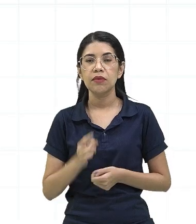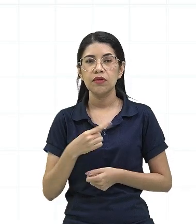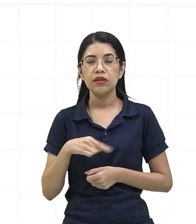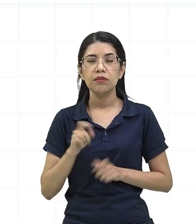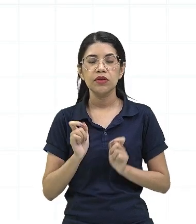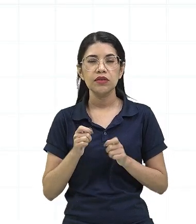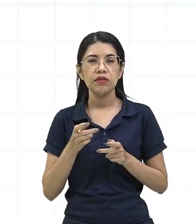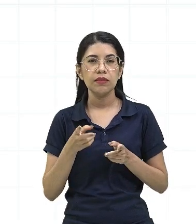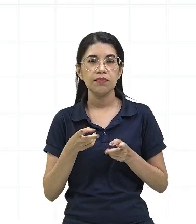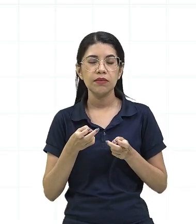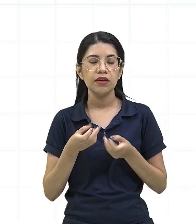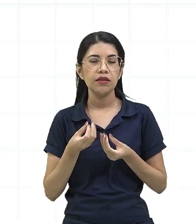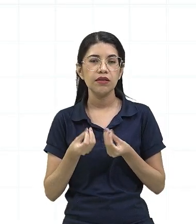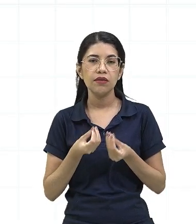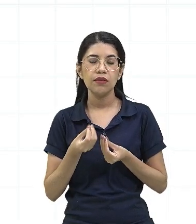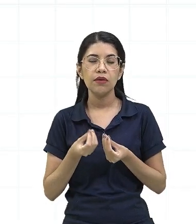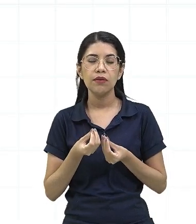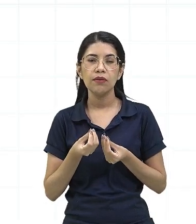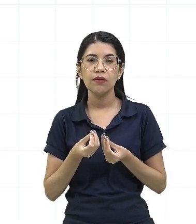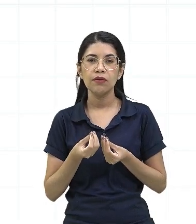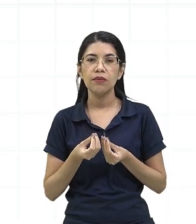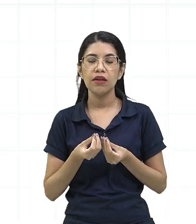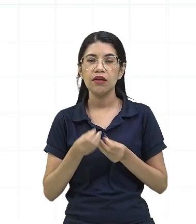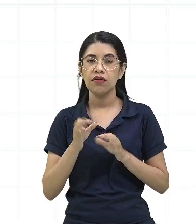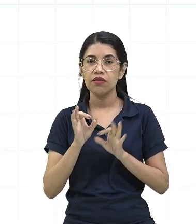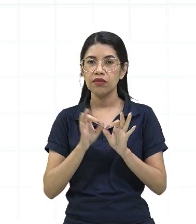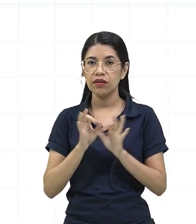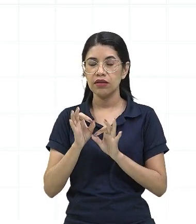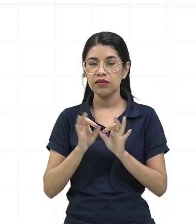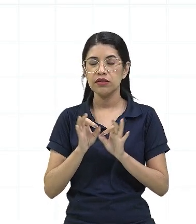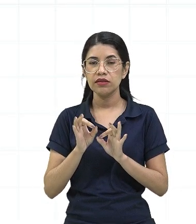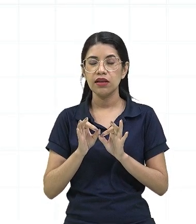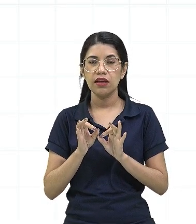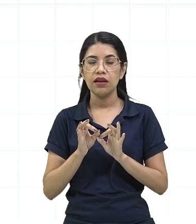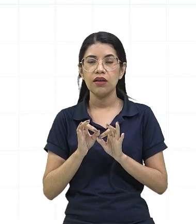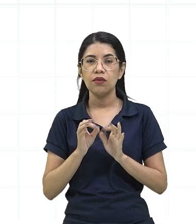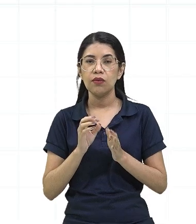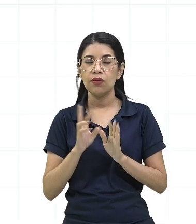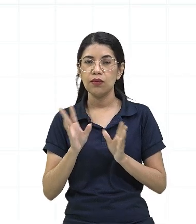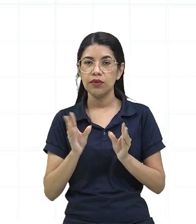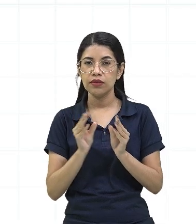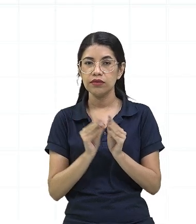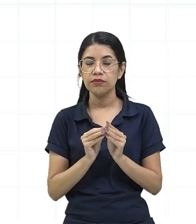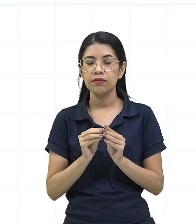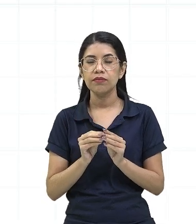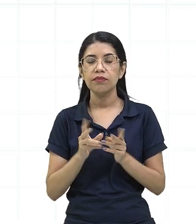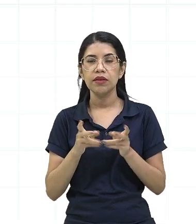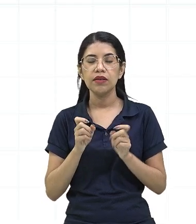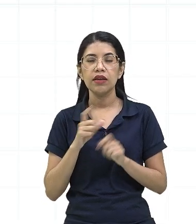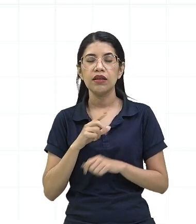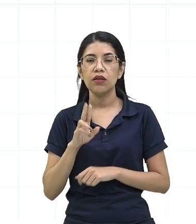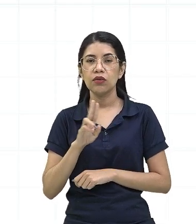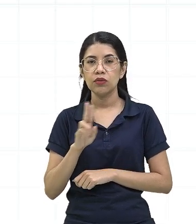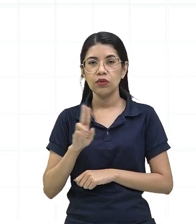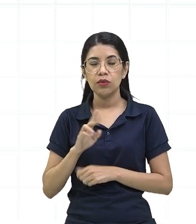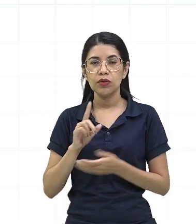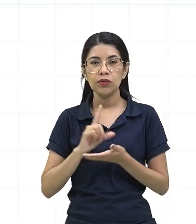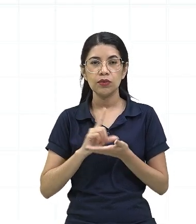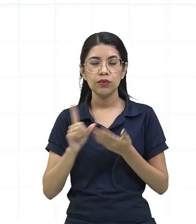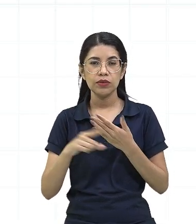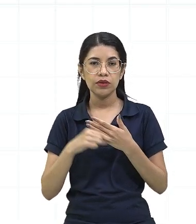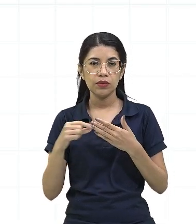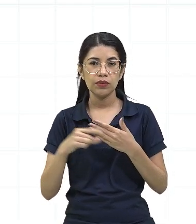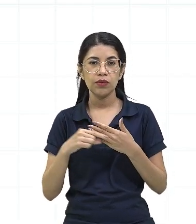tenham a ideia de como organizar um resumo. Observe aí que tem o nome dos autores, como vocês estão vendo, Maria